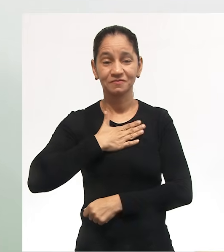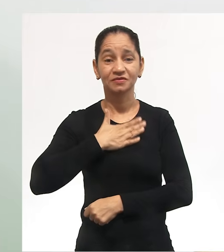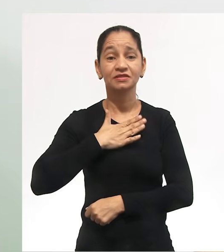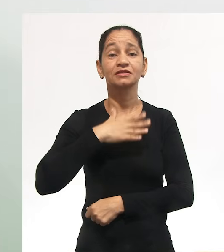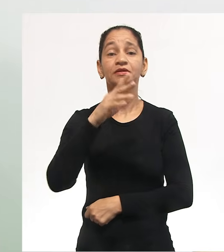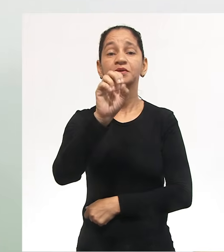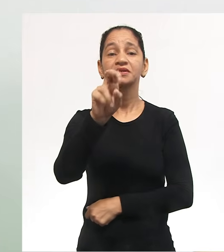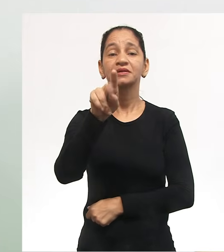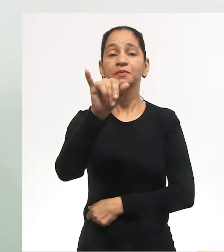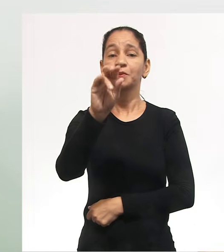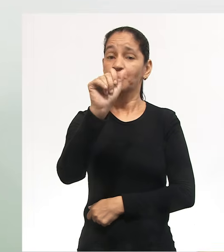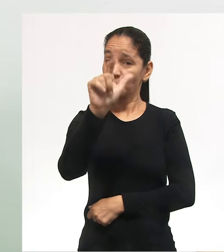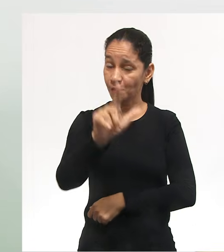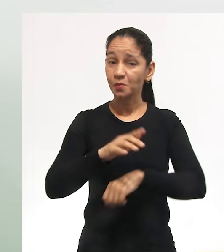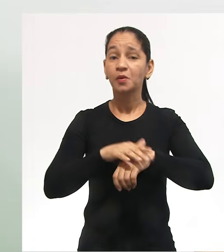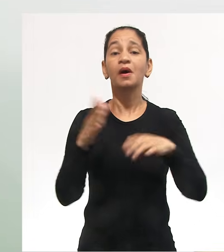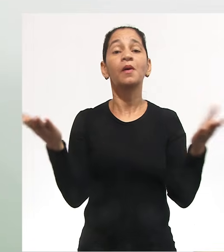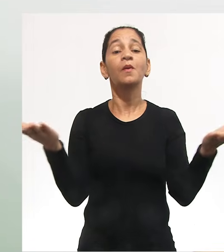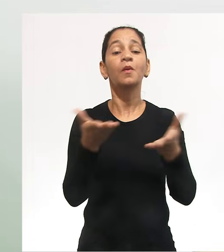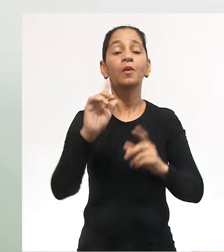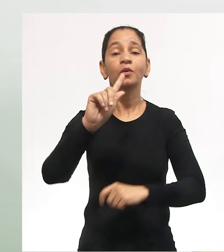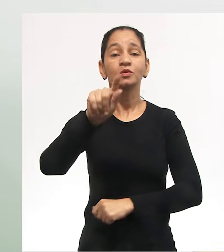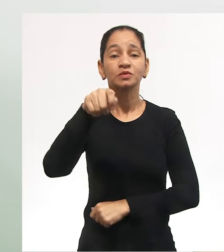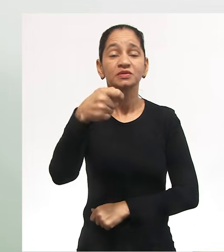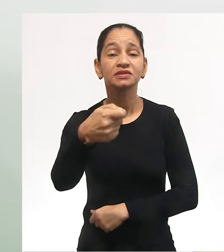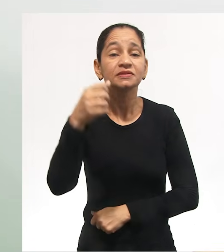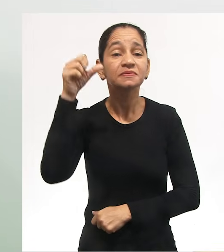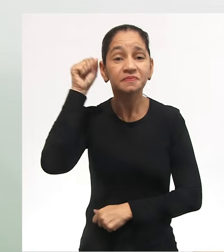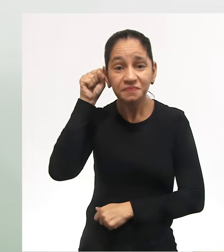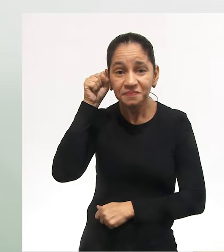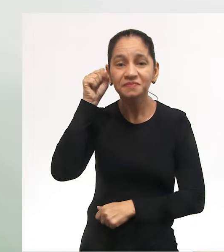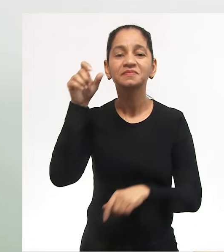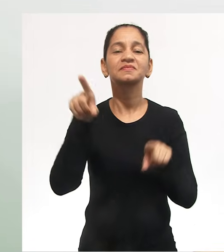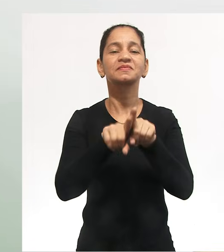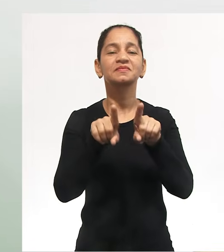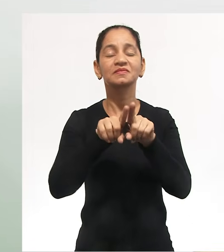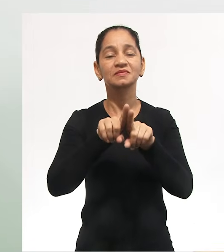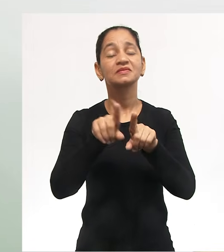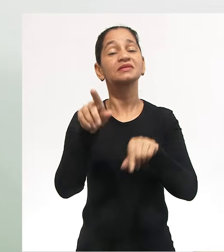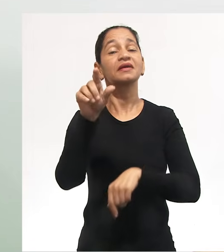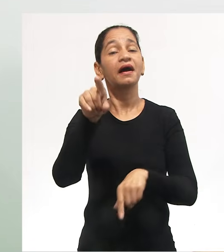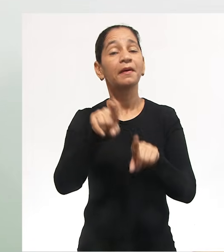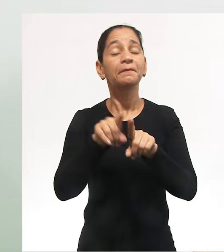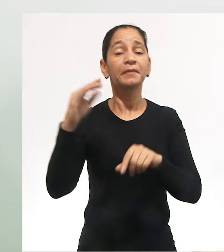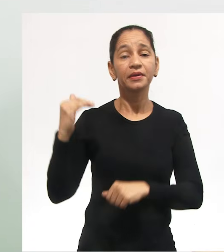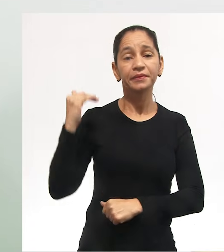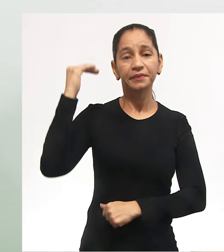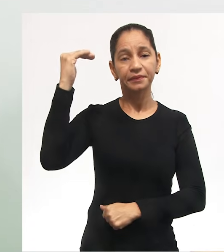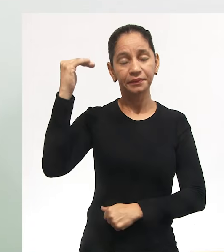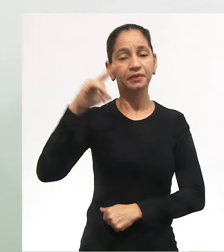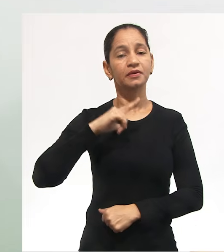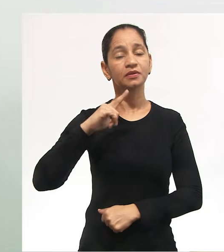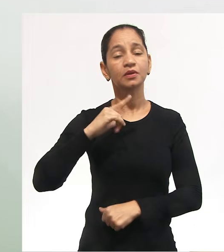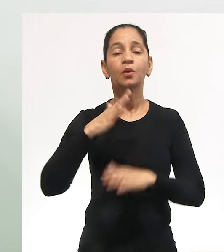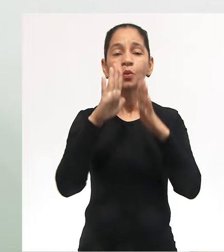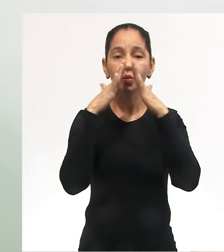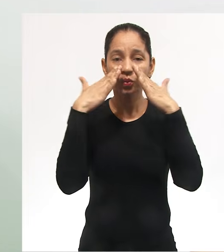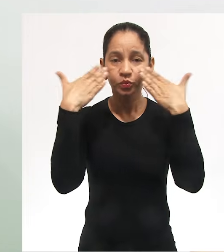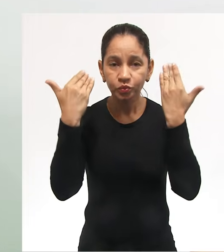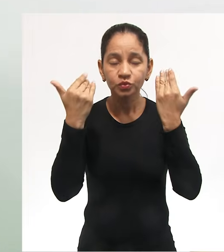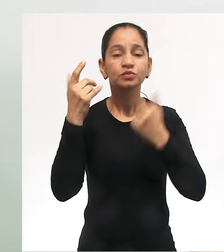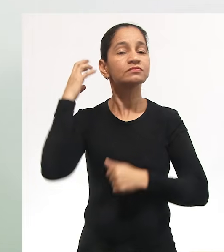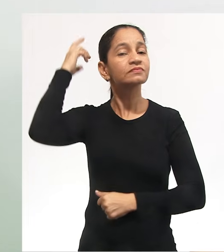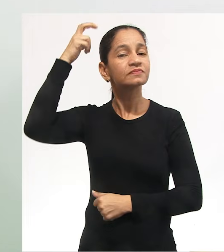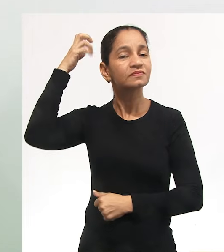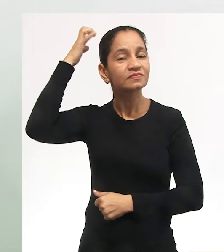audiodescrição. Sou Samuel Santos, esse é o meu sinal na comunidade surda. Sou um homem de estatura mediana, cor